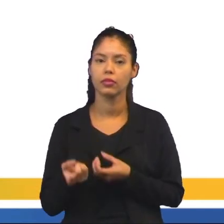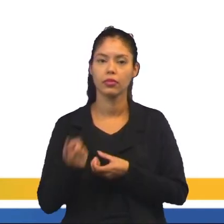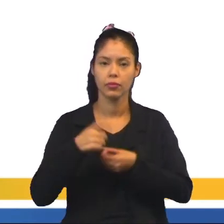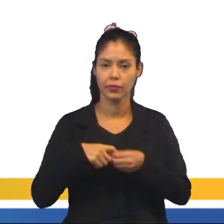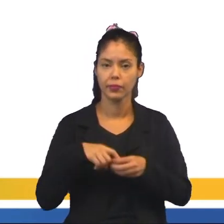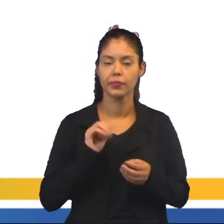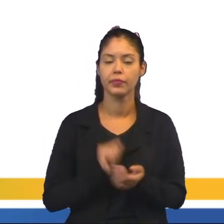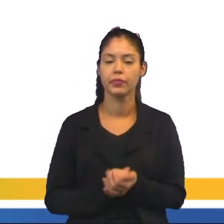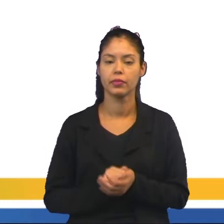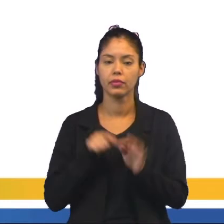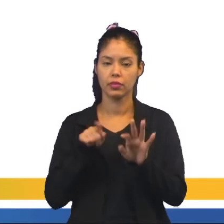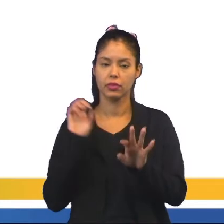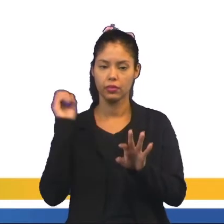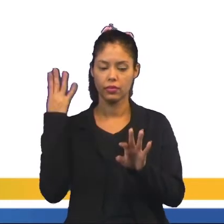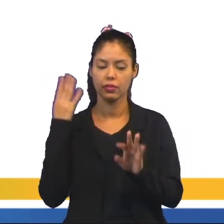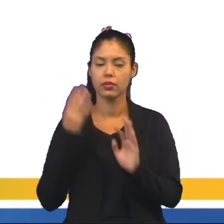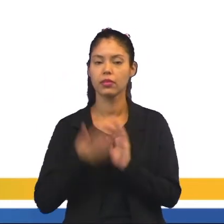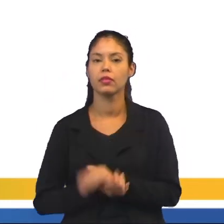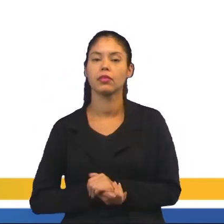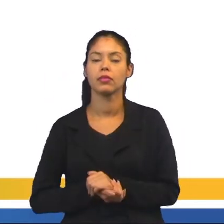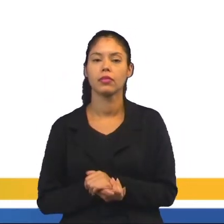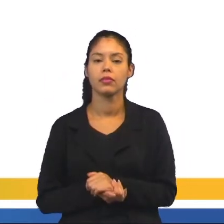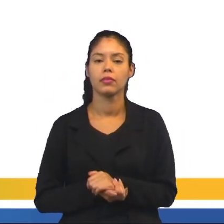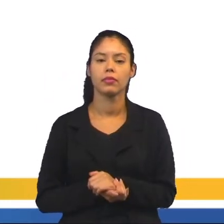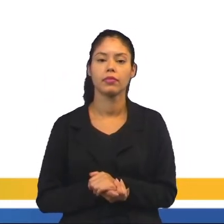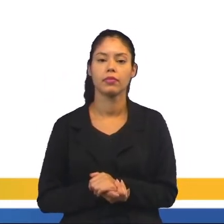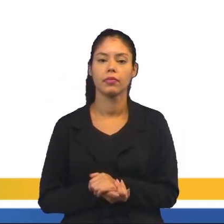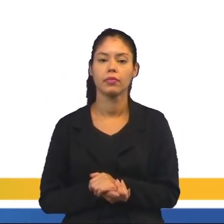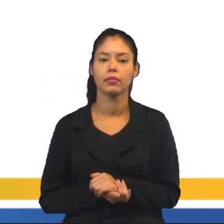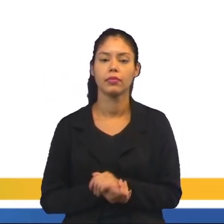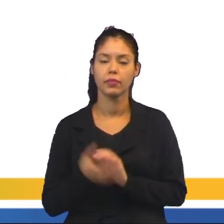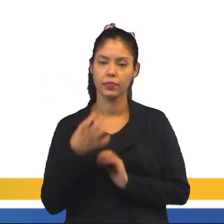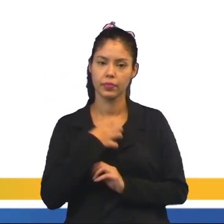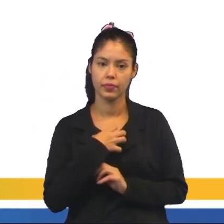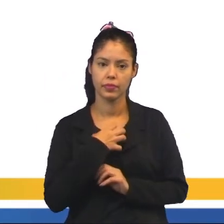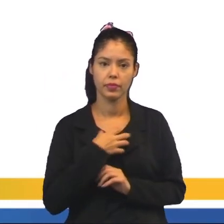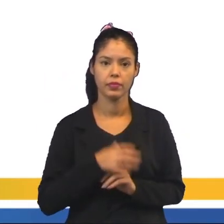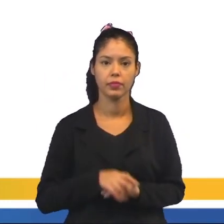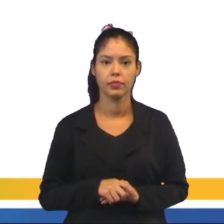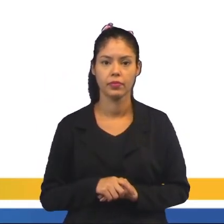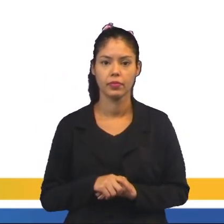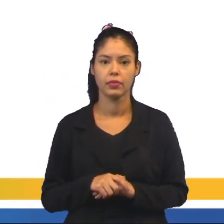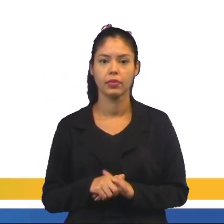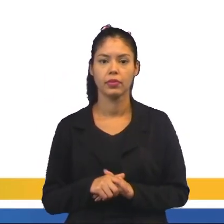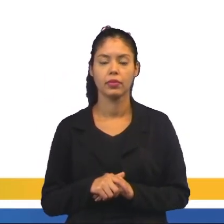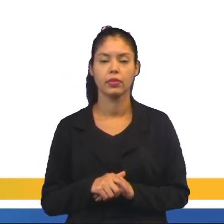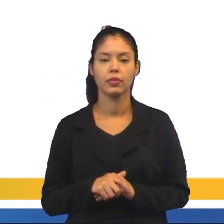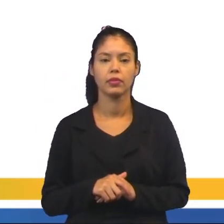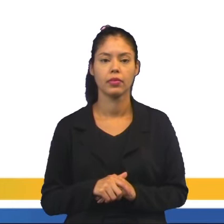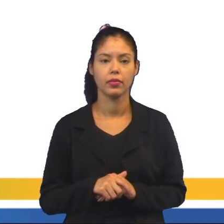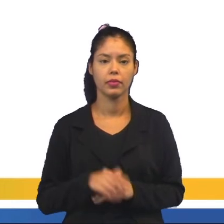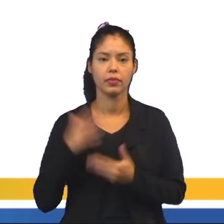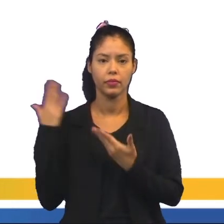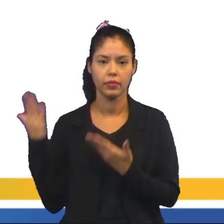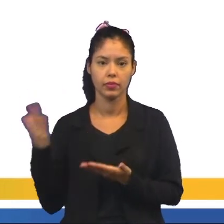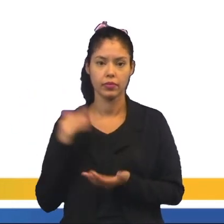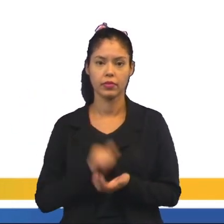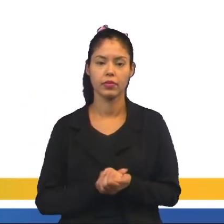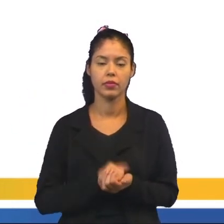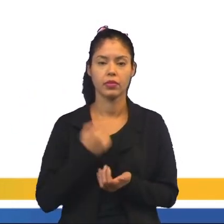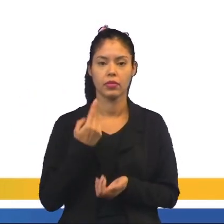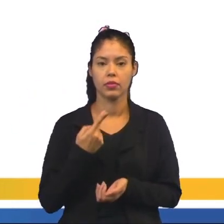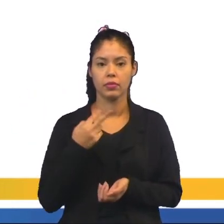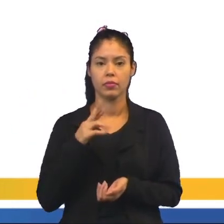uma ação de volta né no caso aqui é um estado né sentimental II bom então até o nosso